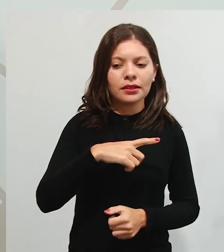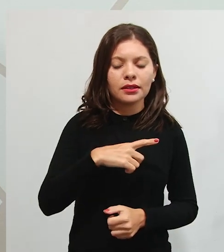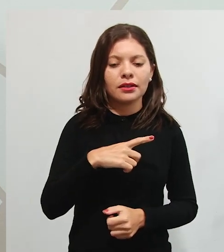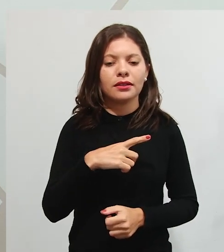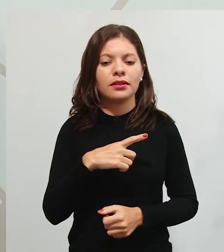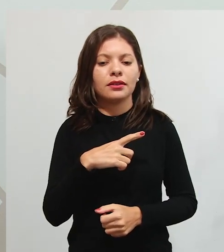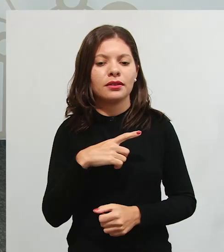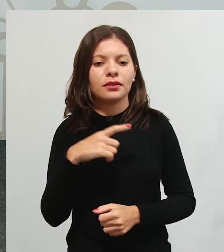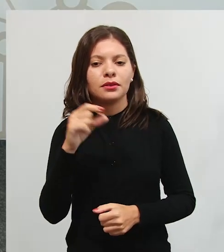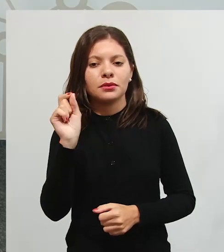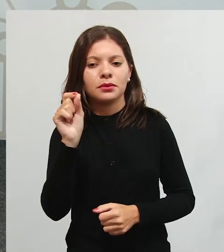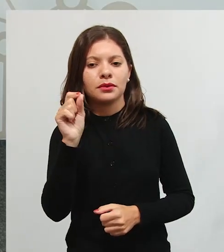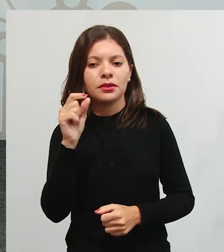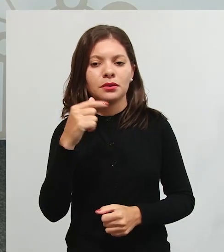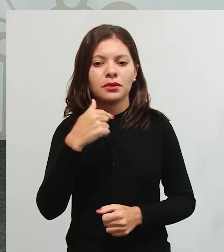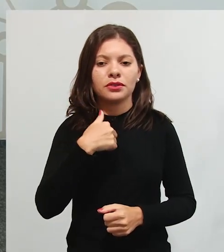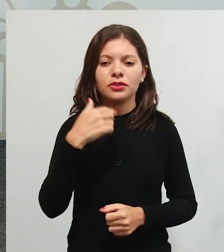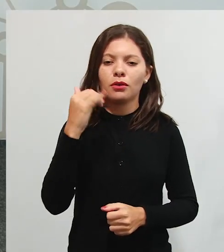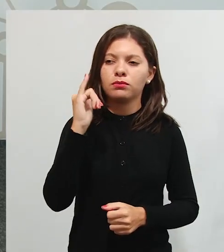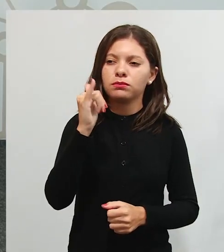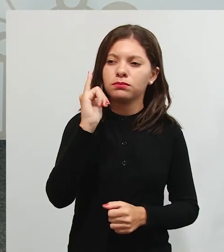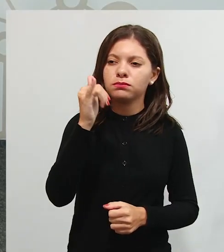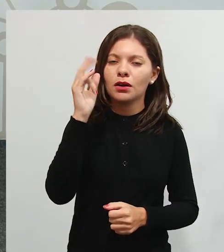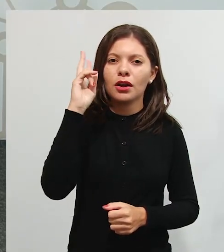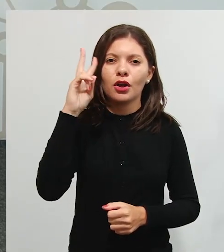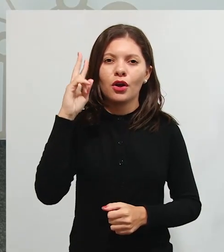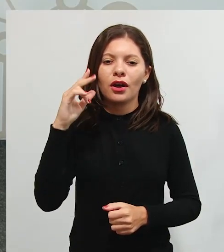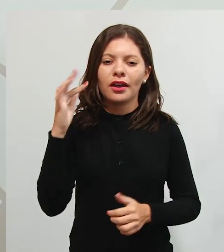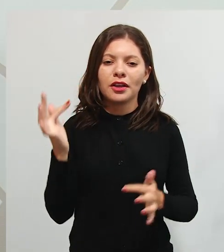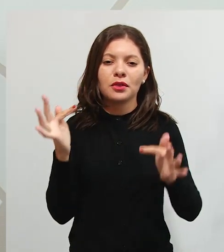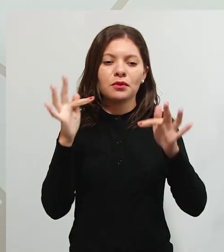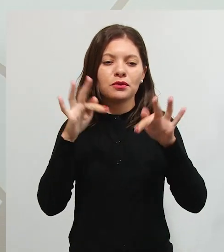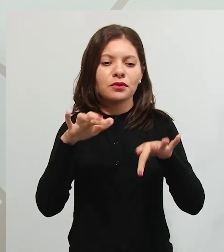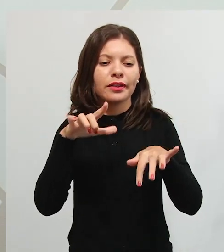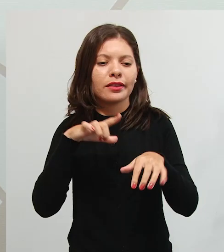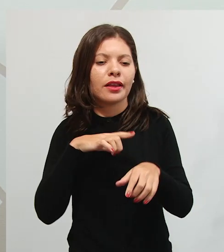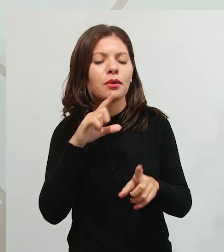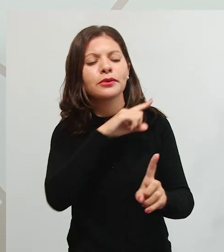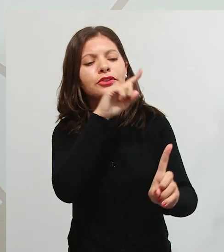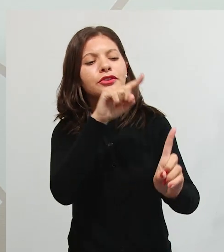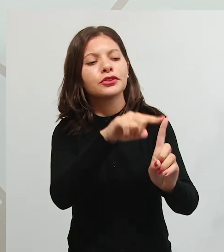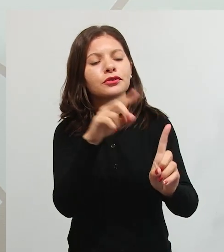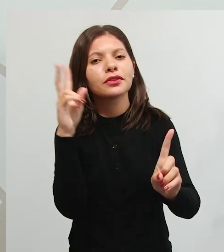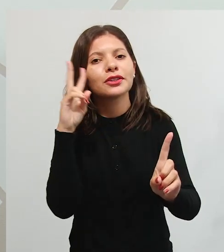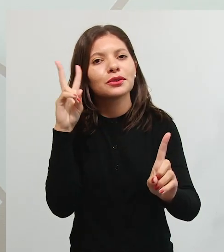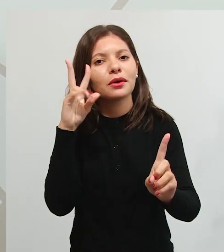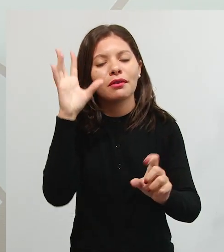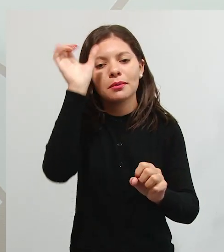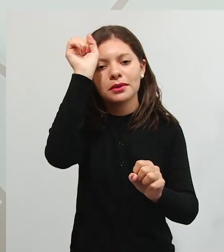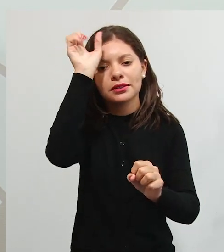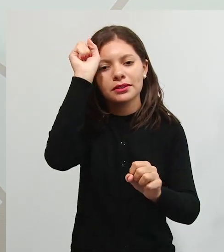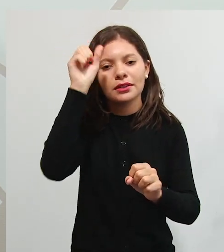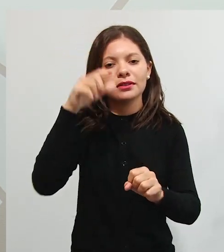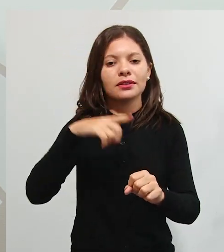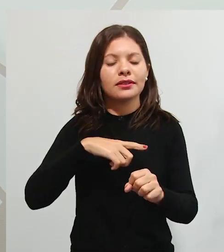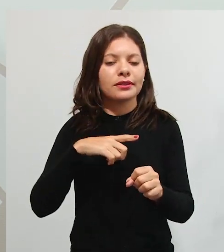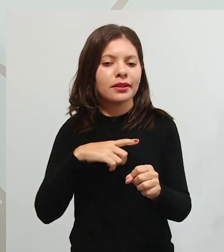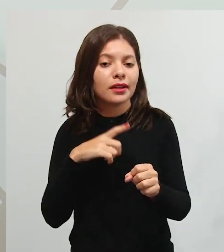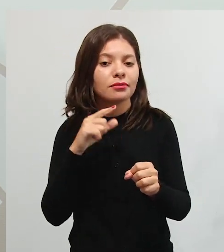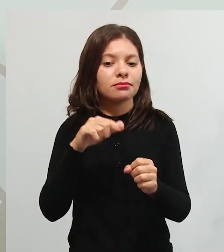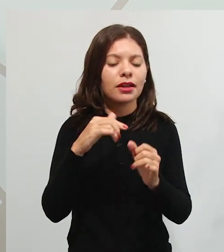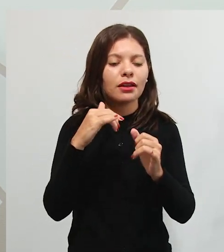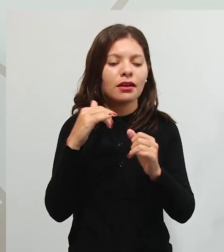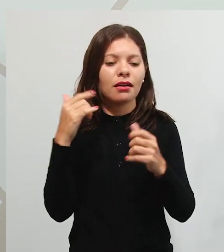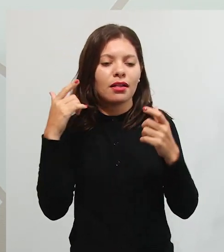ter, digamos assim, quando a gente conta a historinha, que no fim tem a moral da história, né? Então, um aprendizado que vai trazer